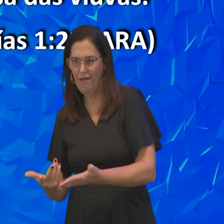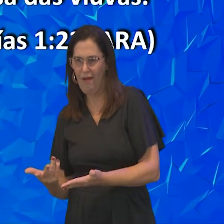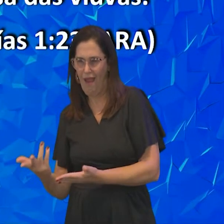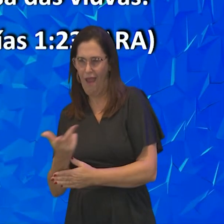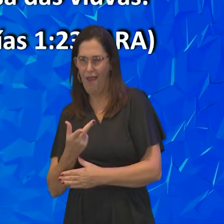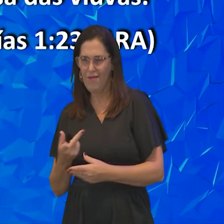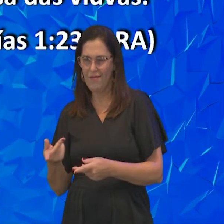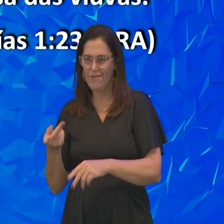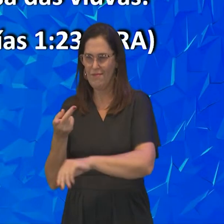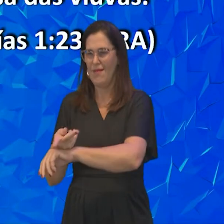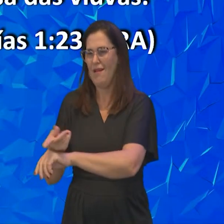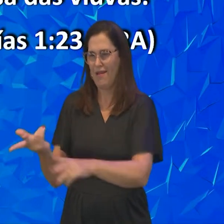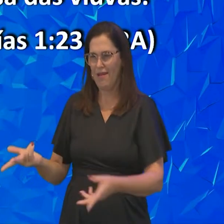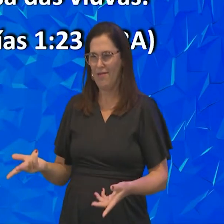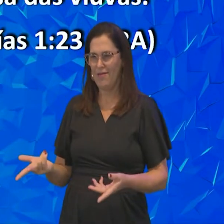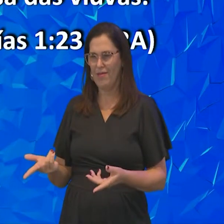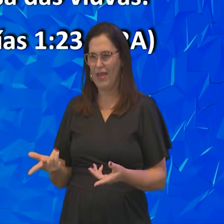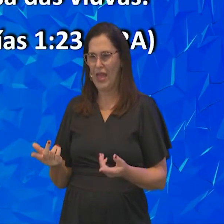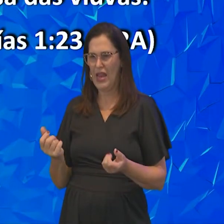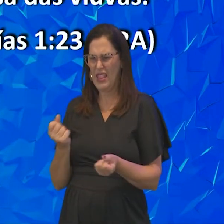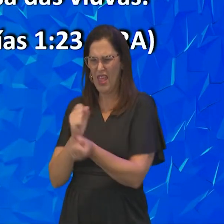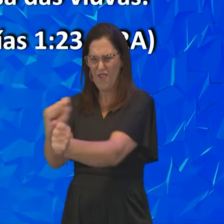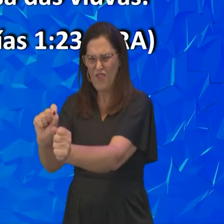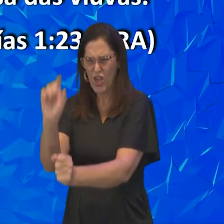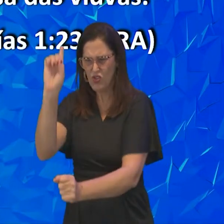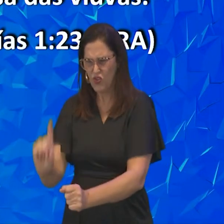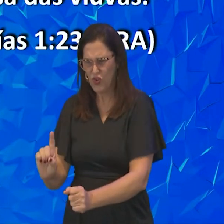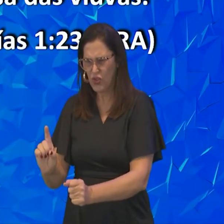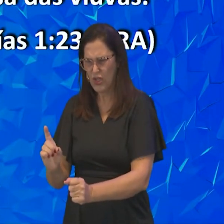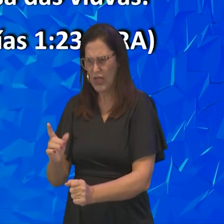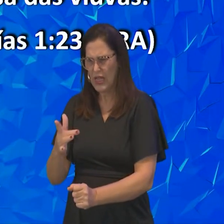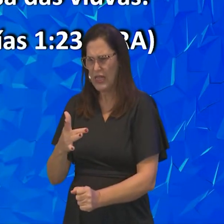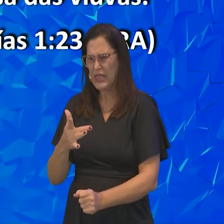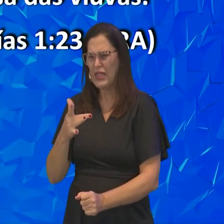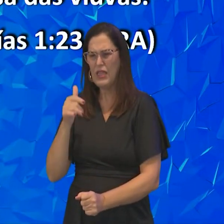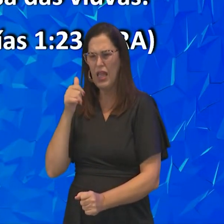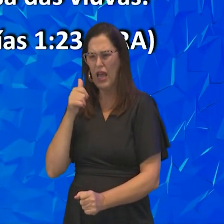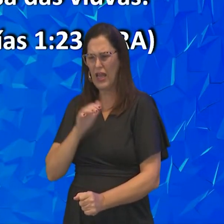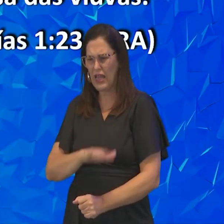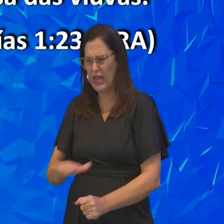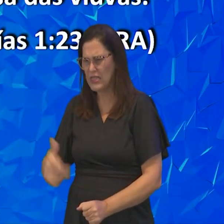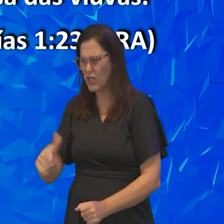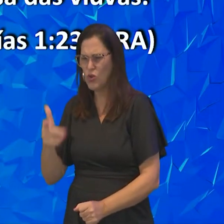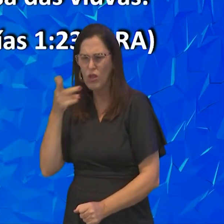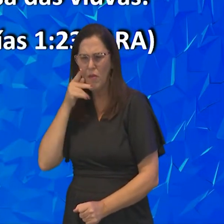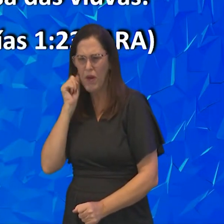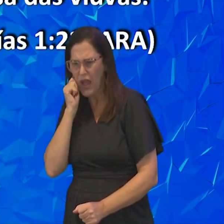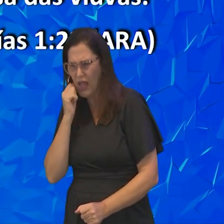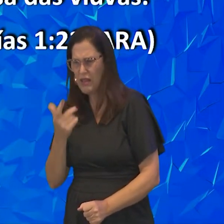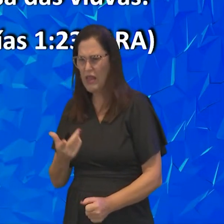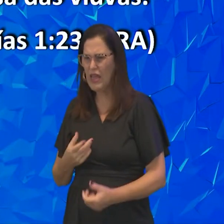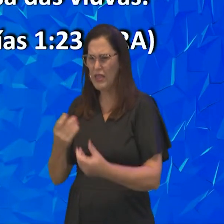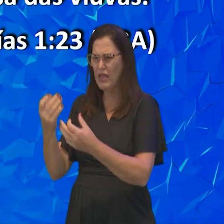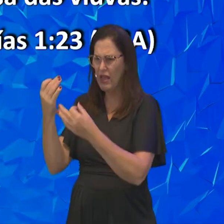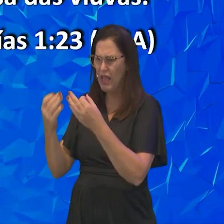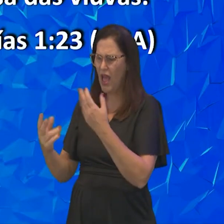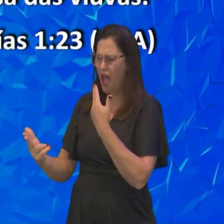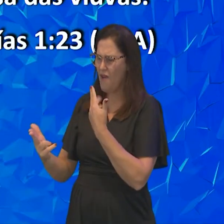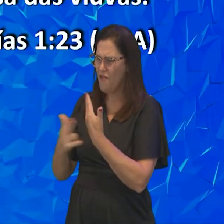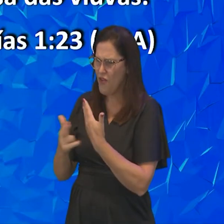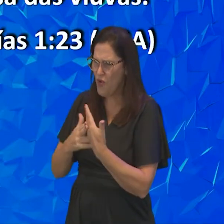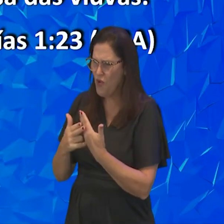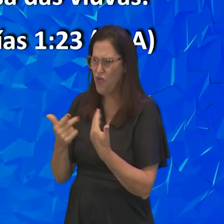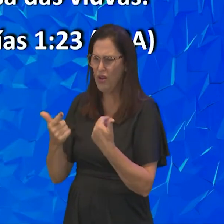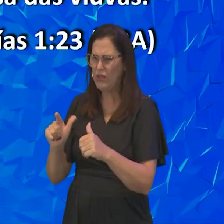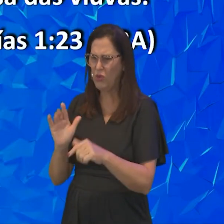recompensas. Eles não defendem o direito do órfão e não chega perante eles a causa das viúvas. E